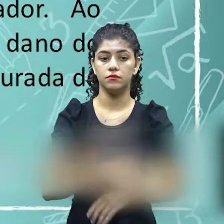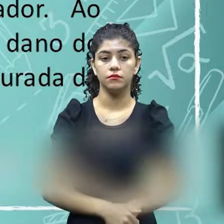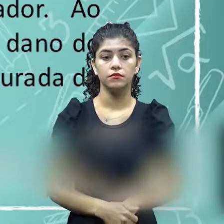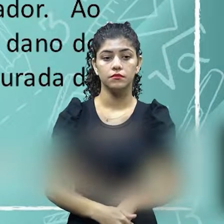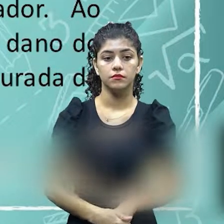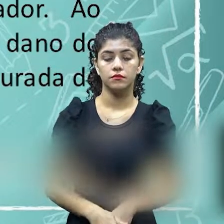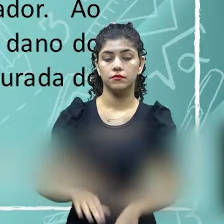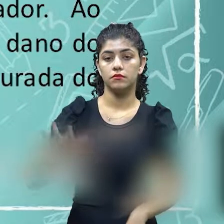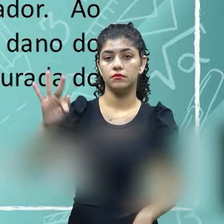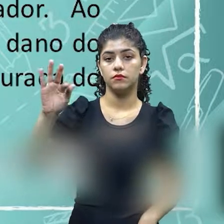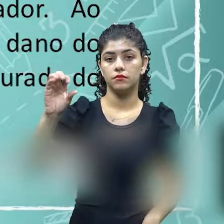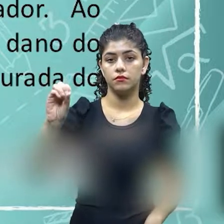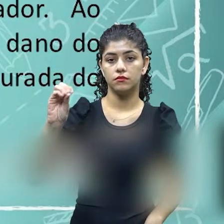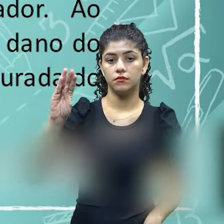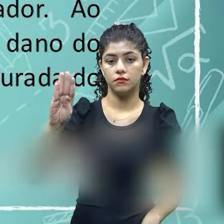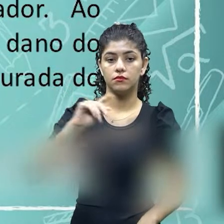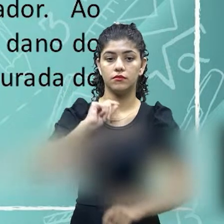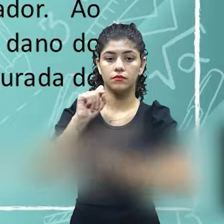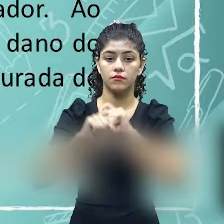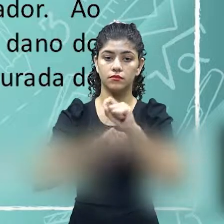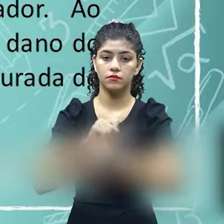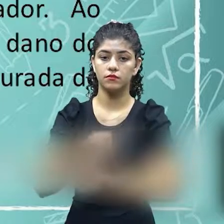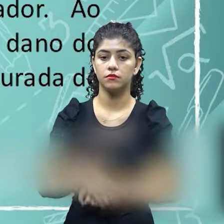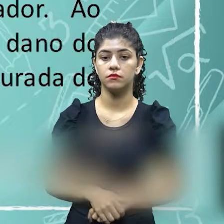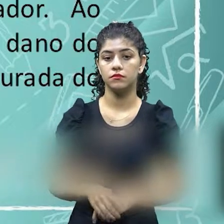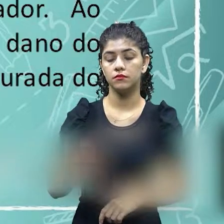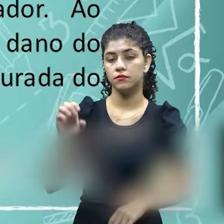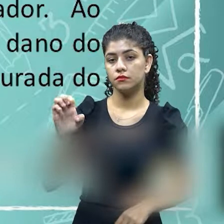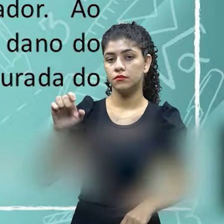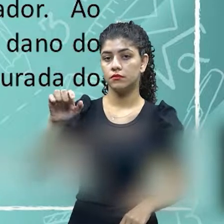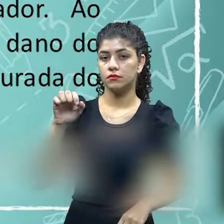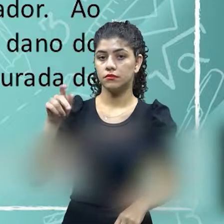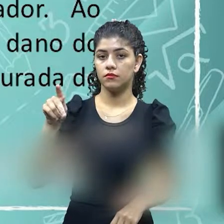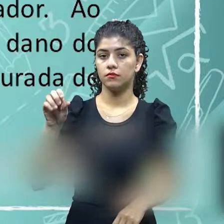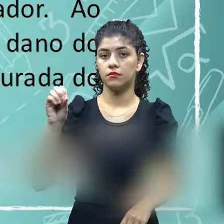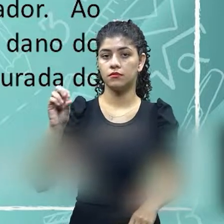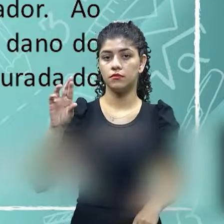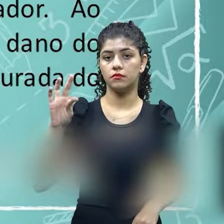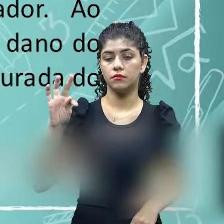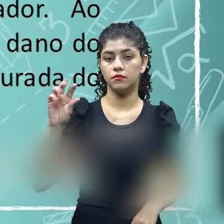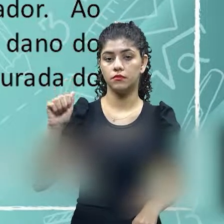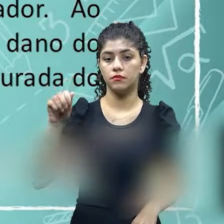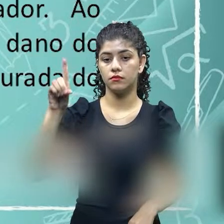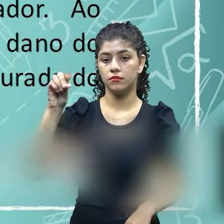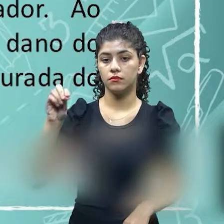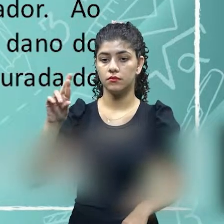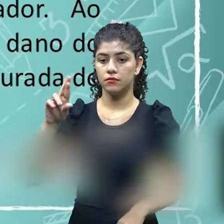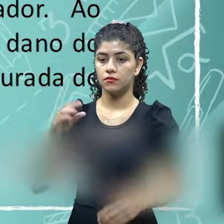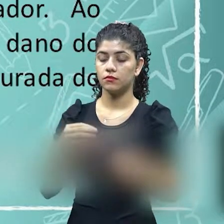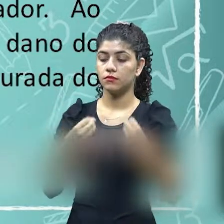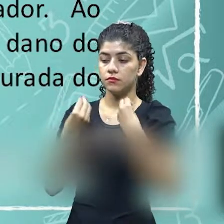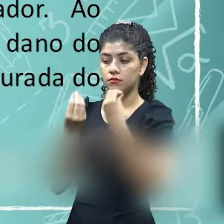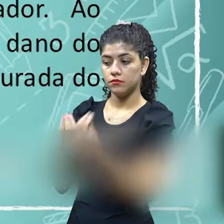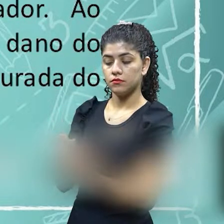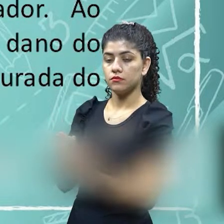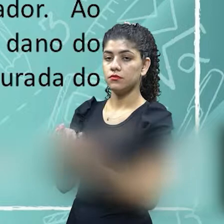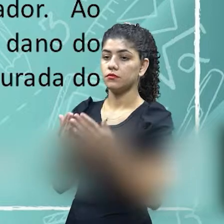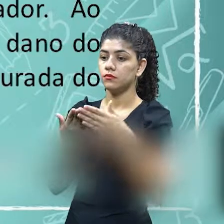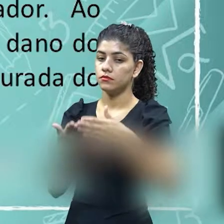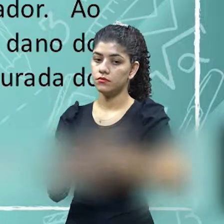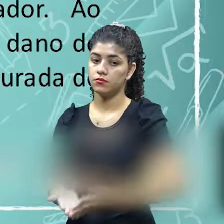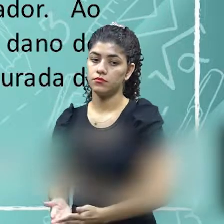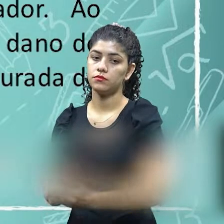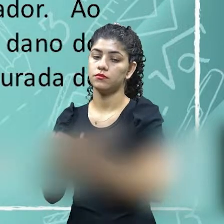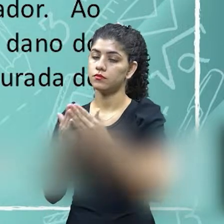Free On Board. O exportador deve entregar a mercadoria desembaraçada a bordo do navio indicado